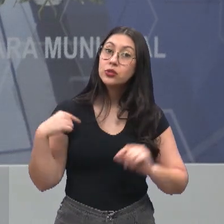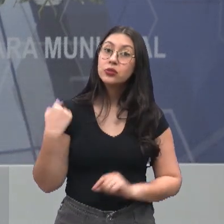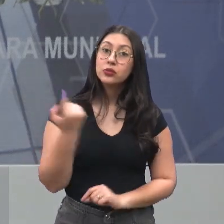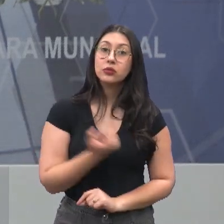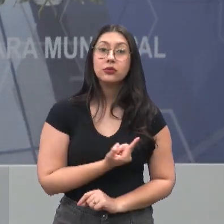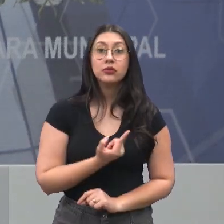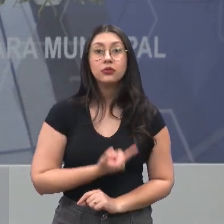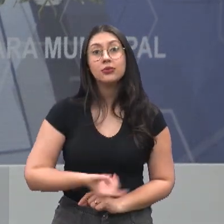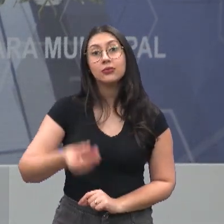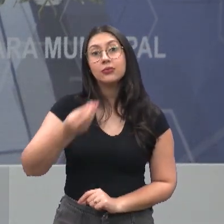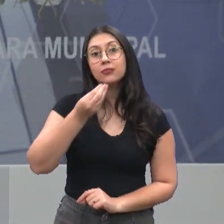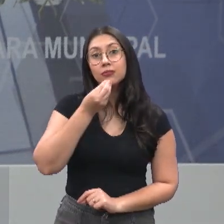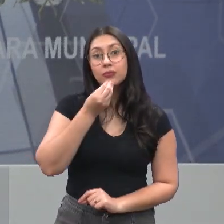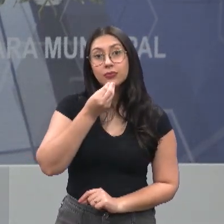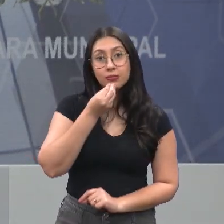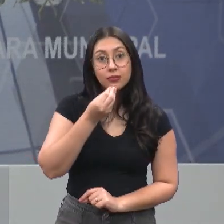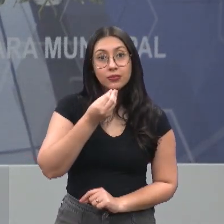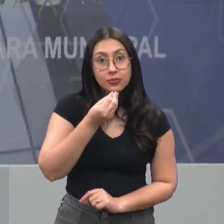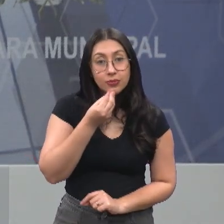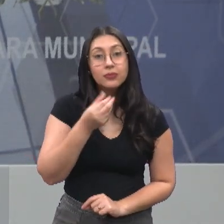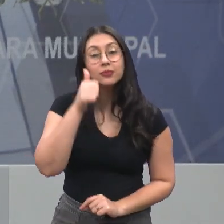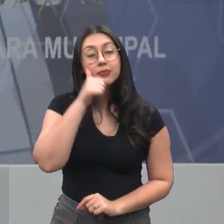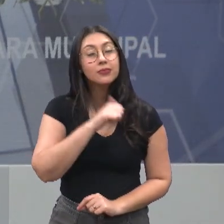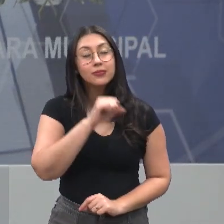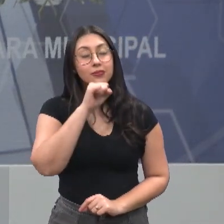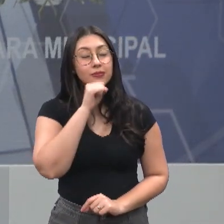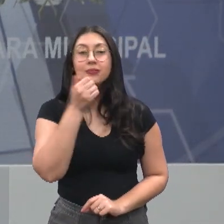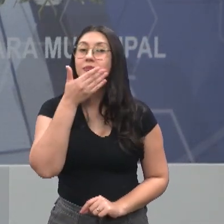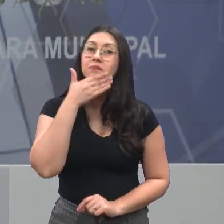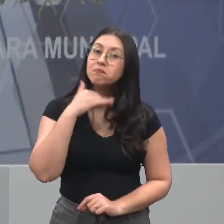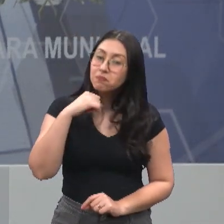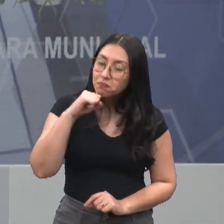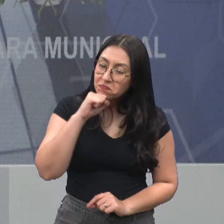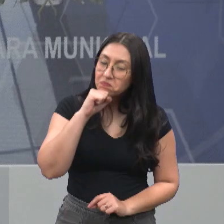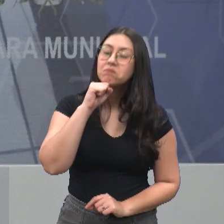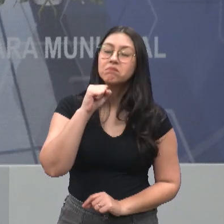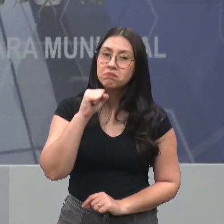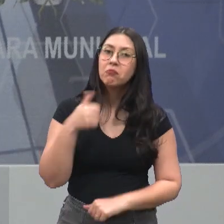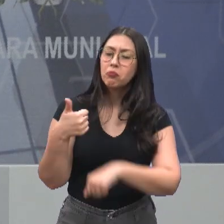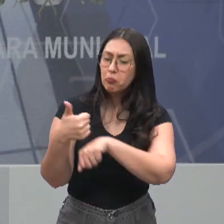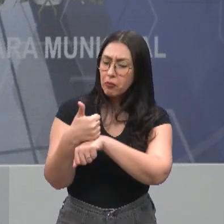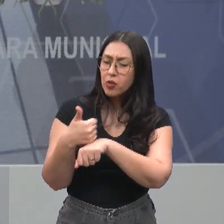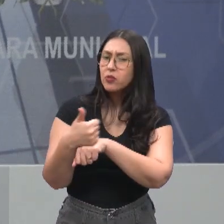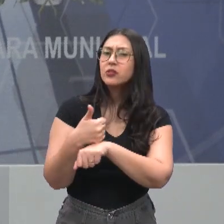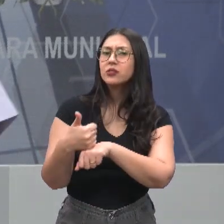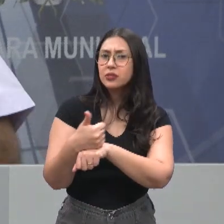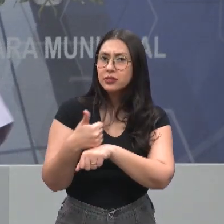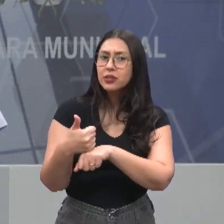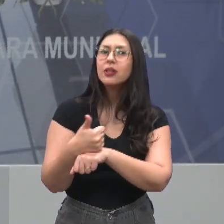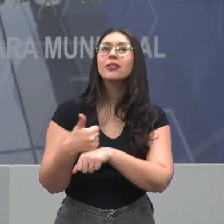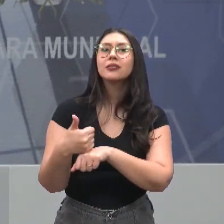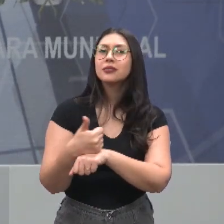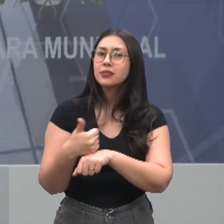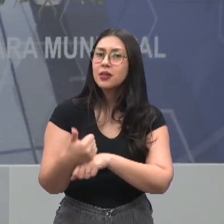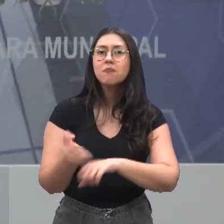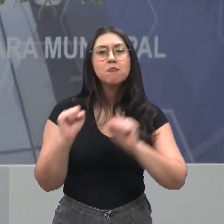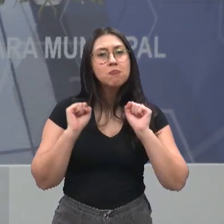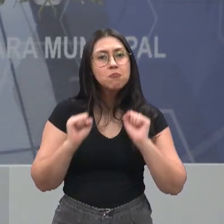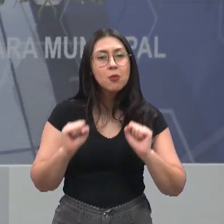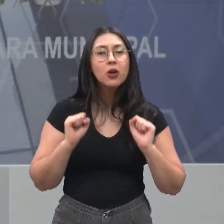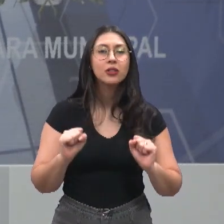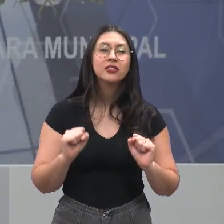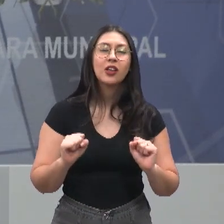oportunidade de fazer com que os pais de família, transportadores escolares da nossa cidade, possam dormir com